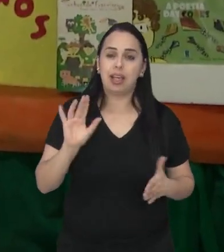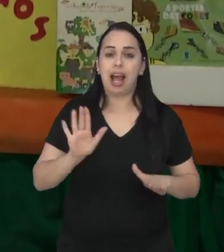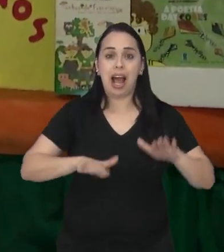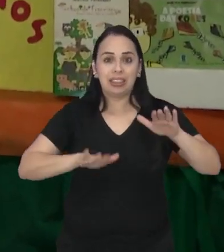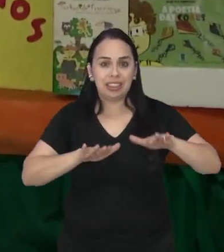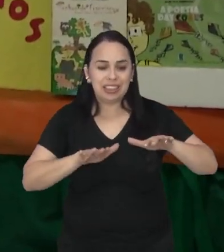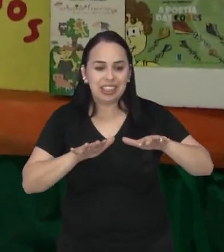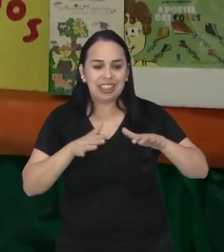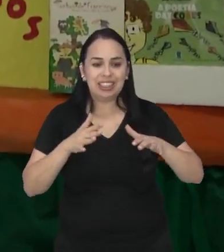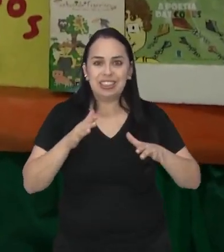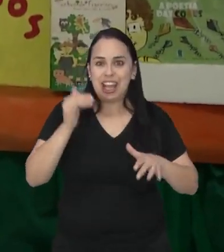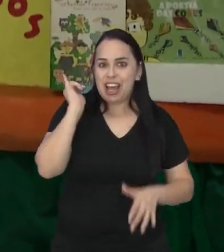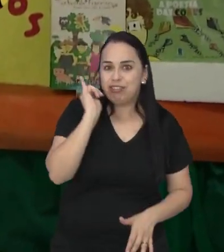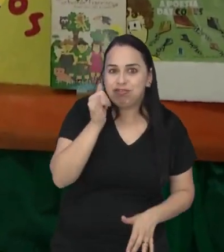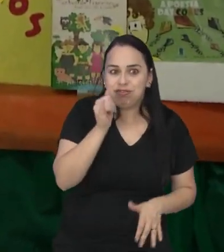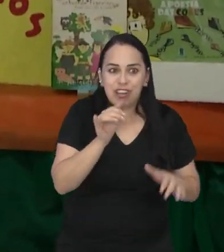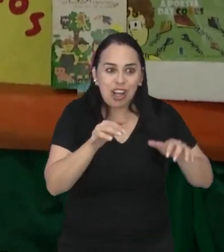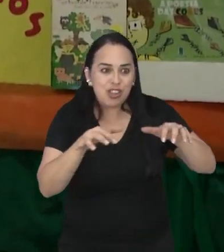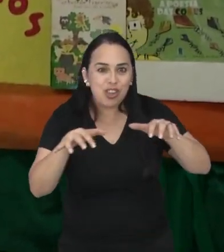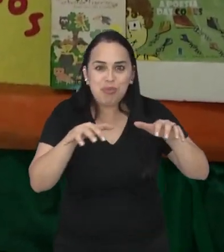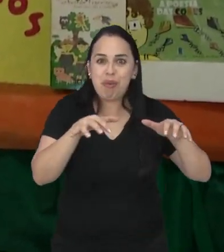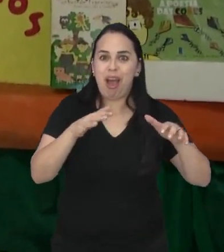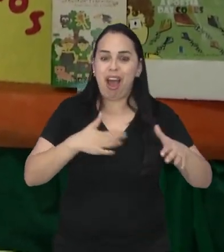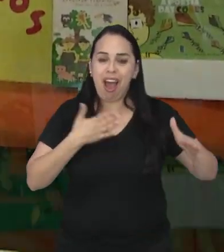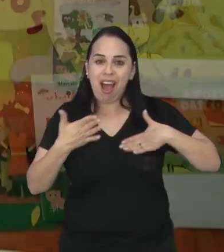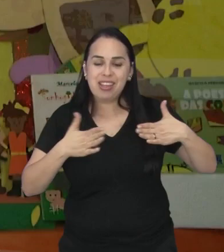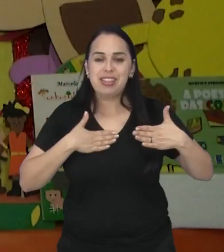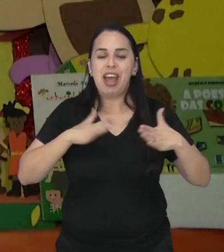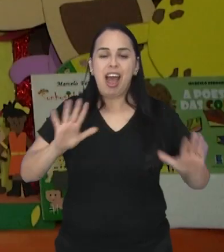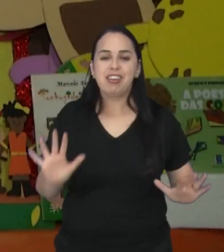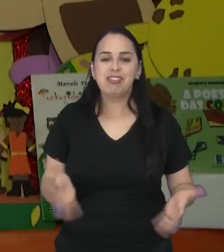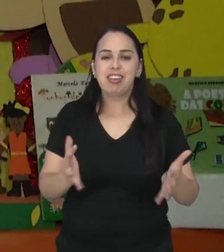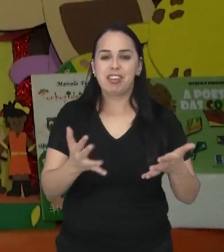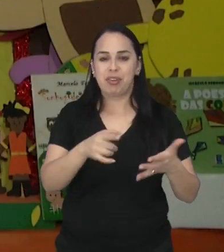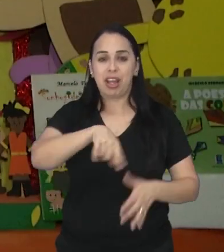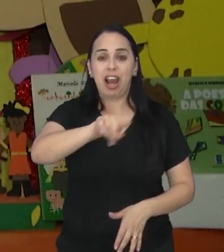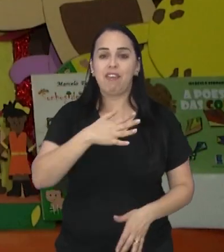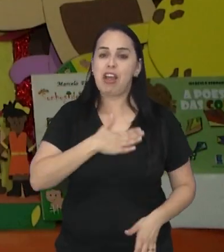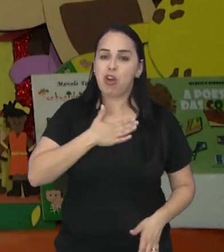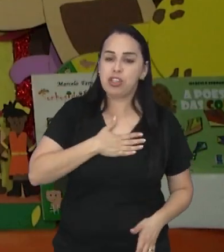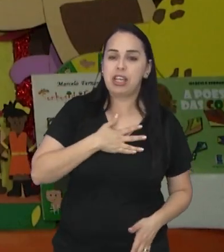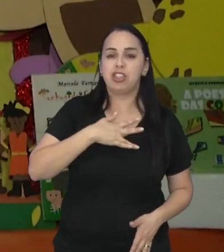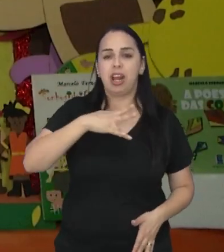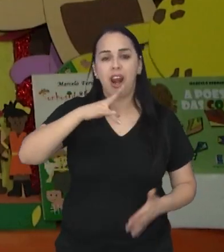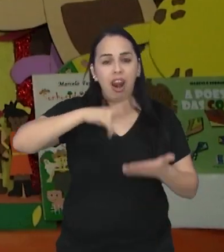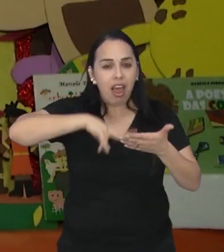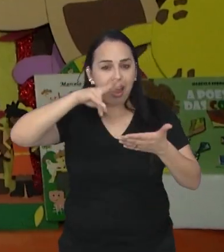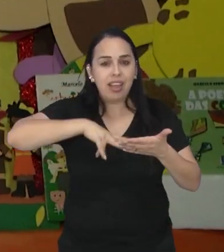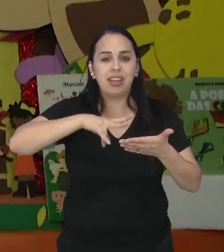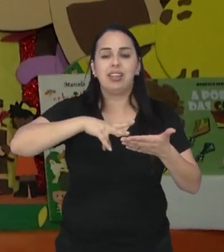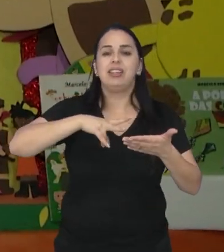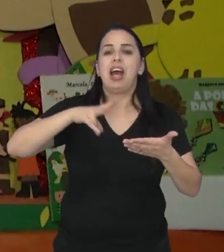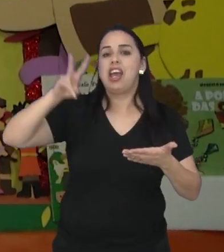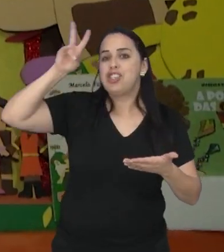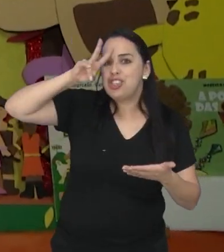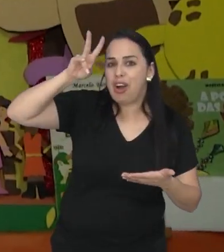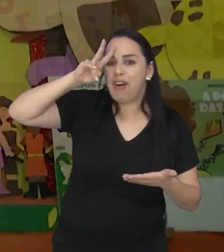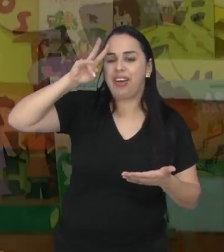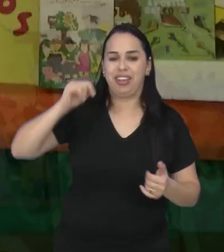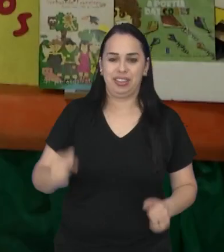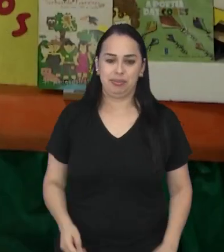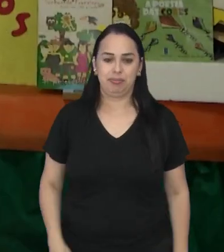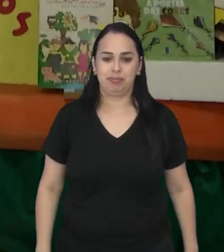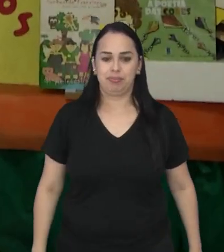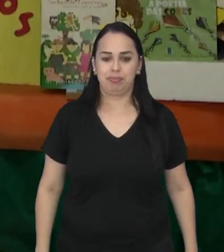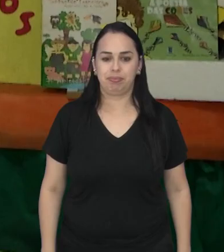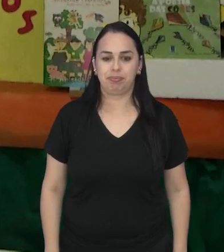às vezes coloco um suspense, e isso é um incentivo para a criança ler, porque ela vai querer a história, né? Ela vai querer entrar na